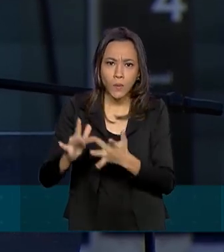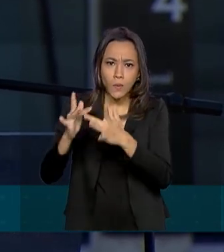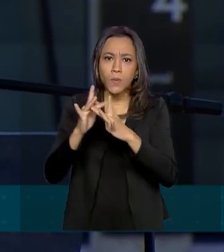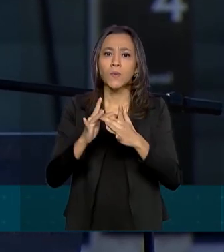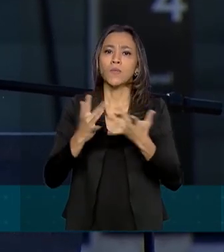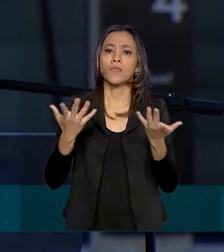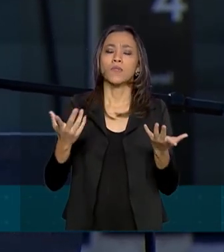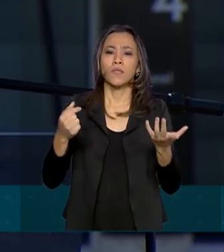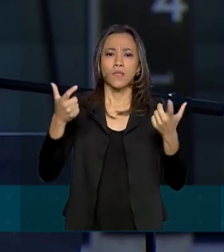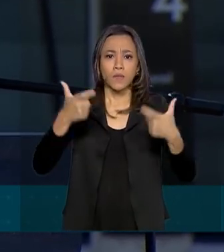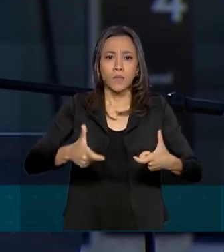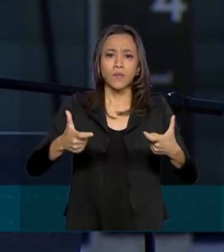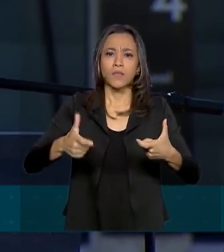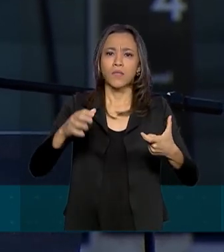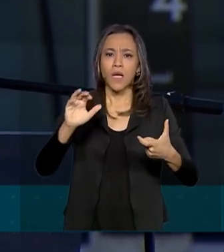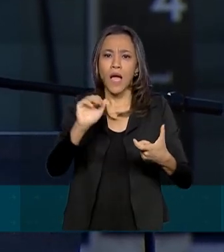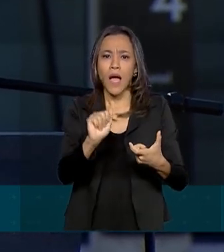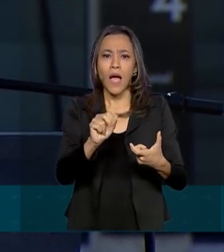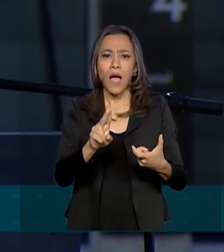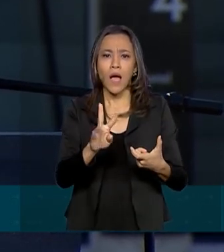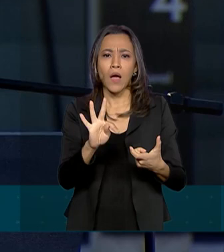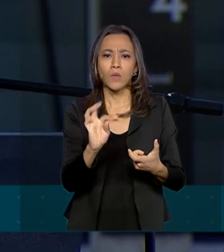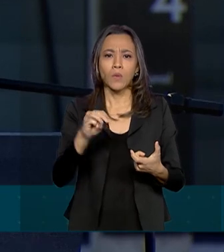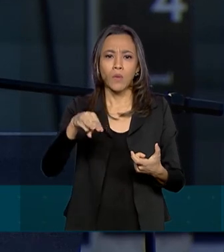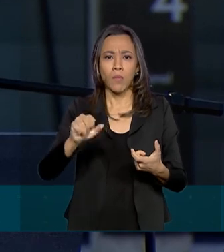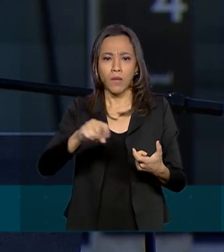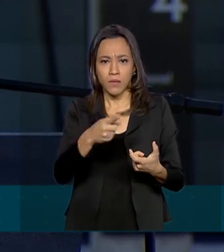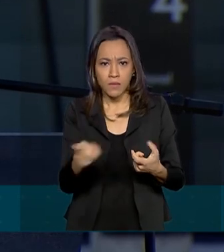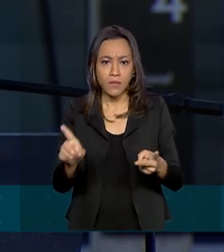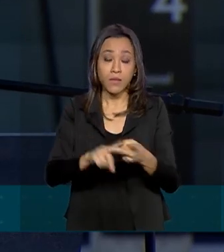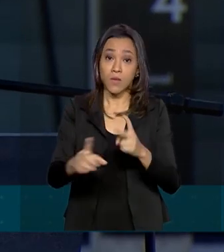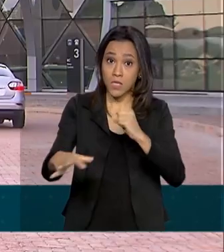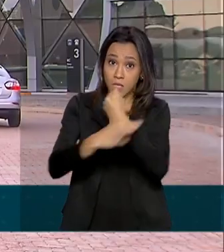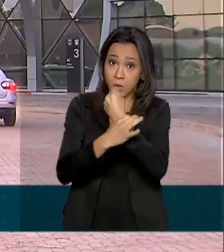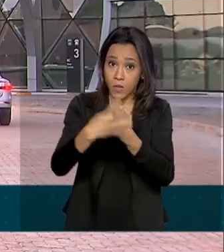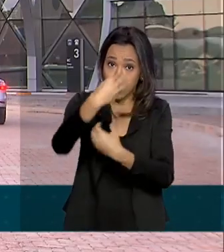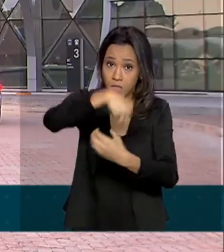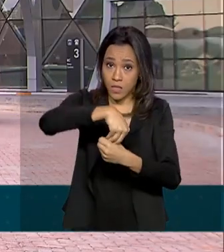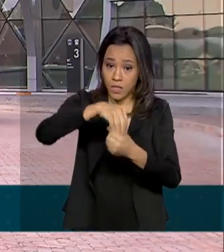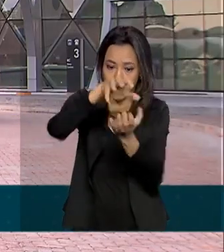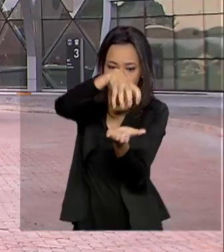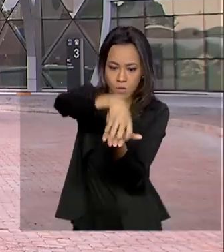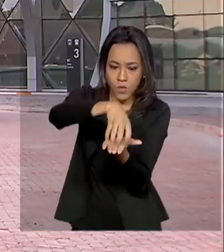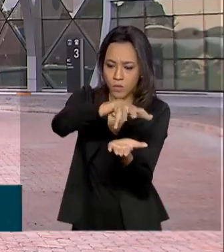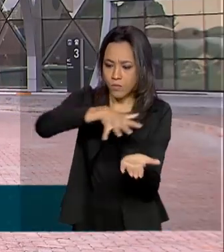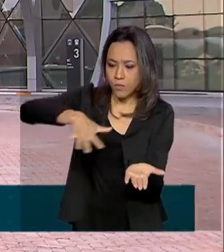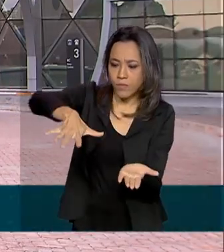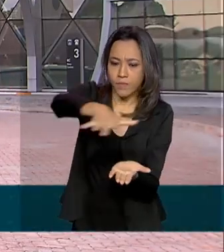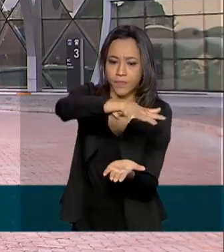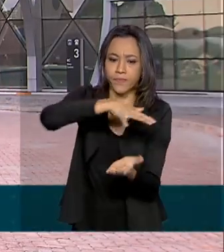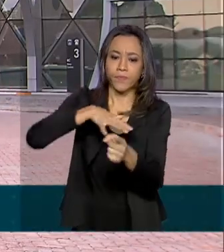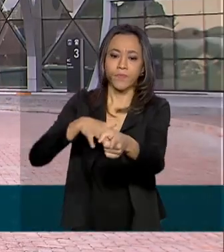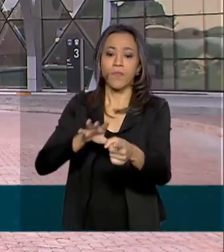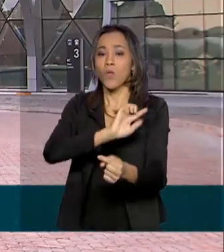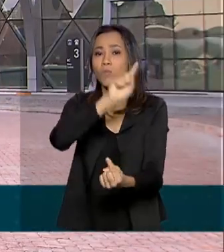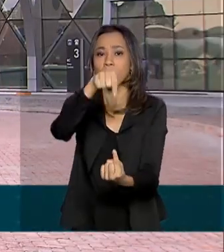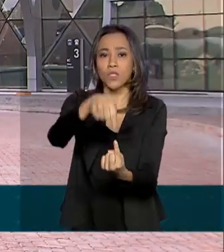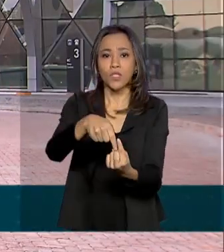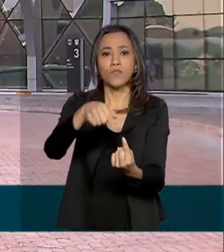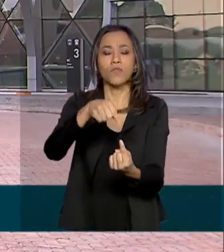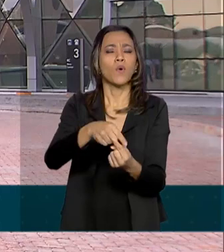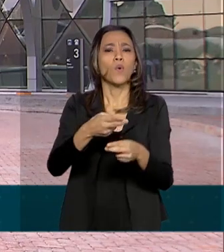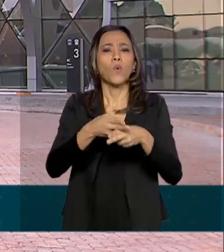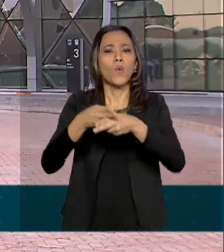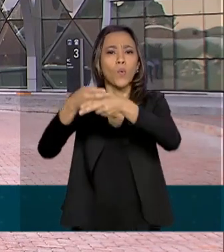climatização, automação e segurança redundantes. O satélite geoestacionário tem a missão de, por um